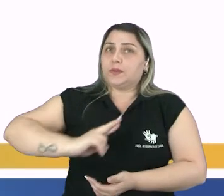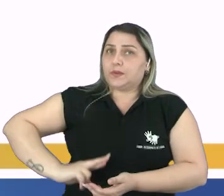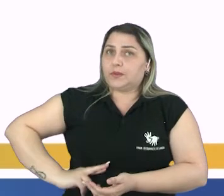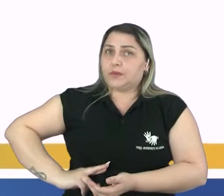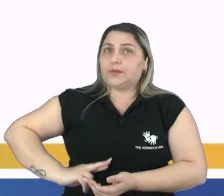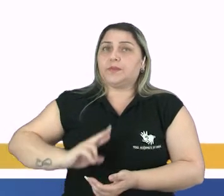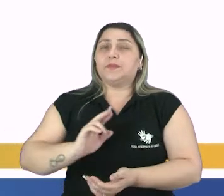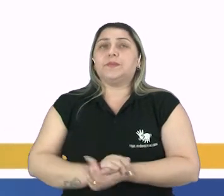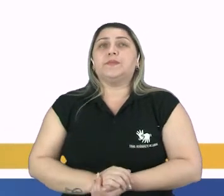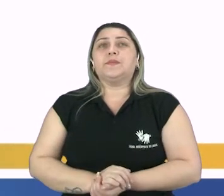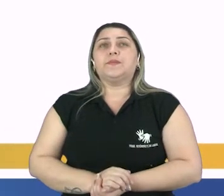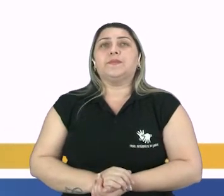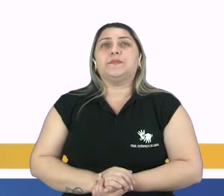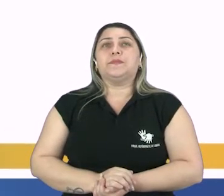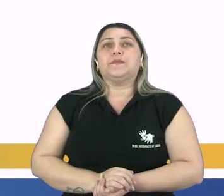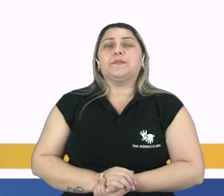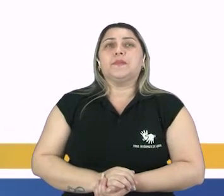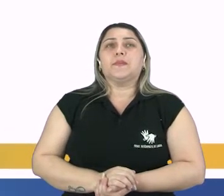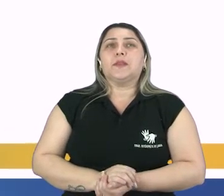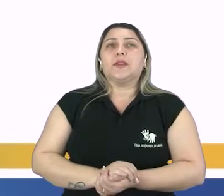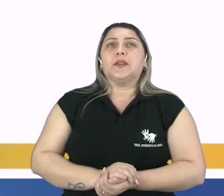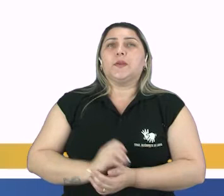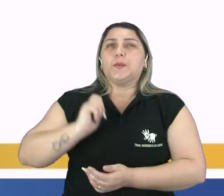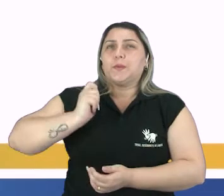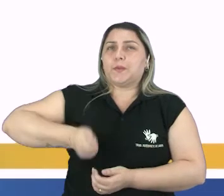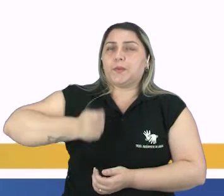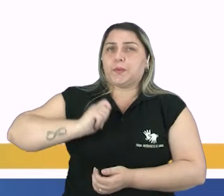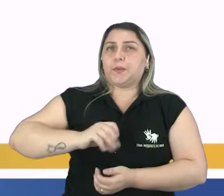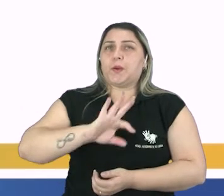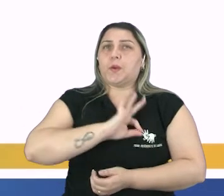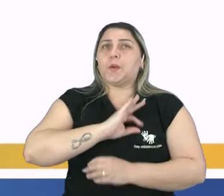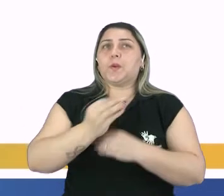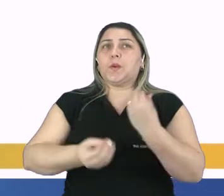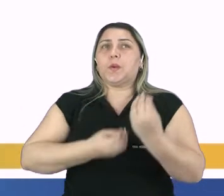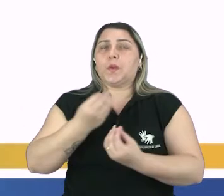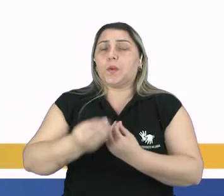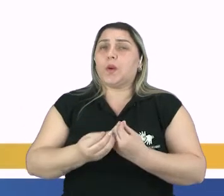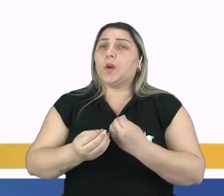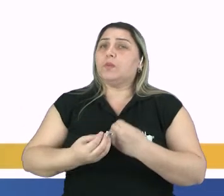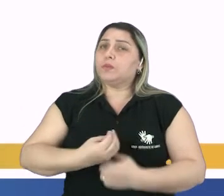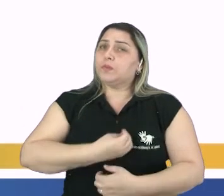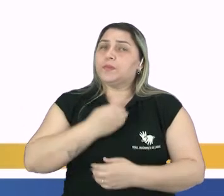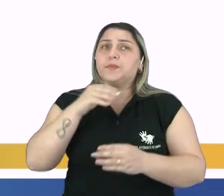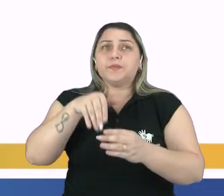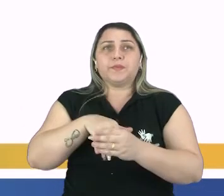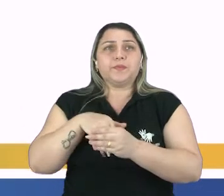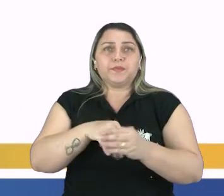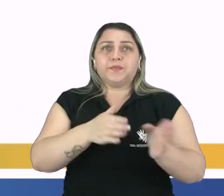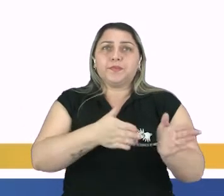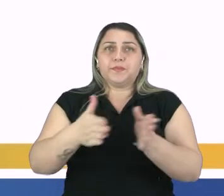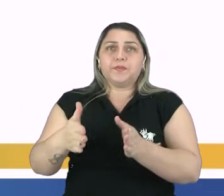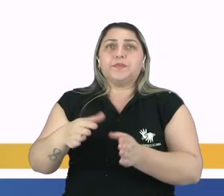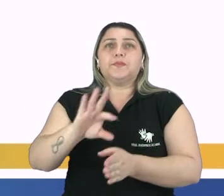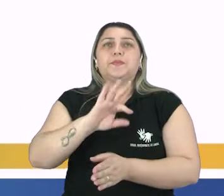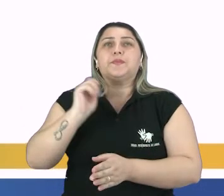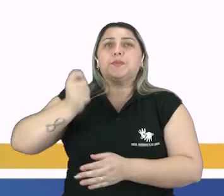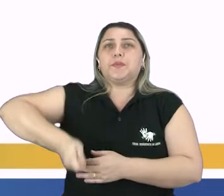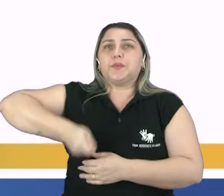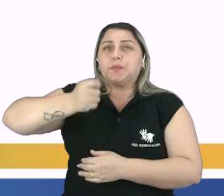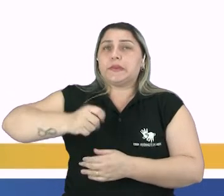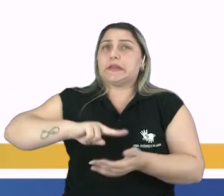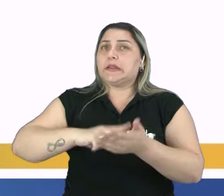período que a gente tem até atualmente. Durante a ditadura militar, como que ficou a presença do voto? O período da ditadura militar